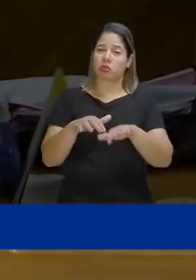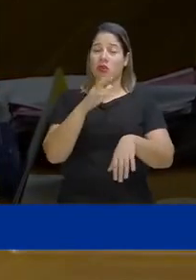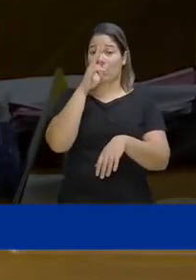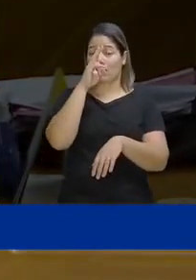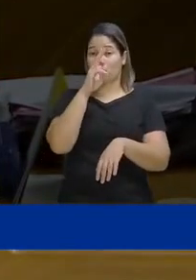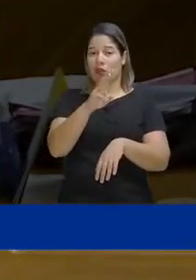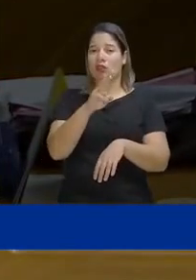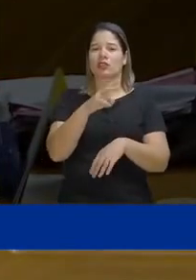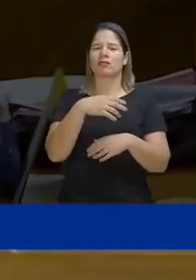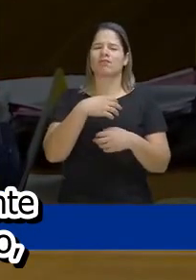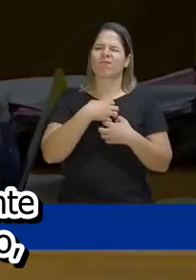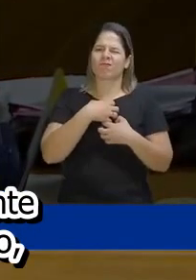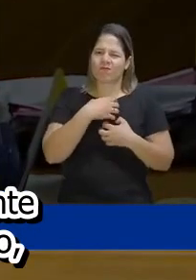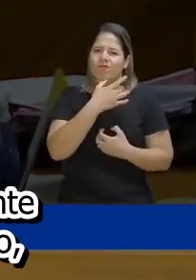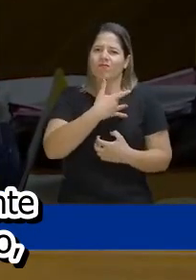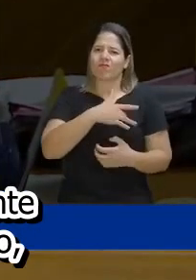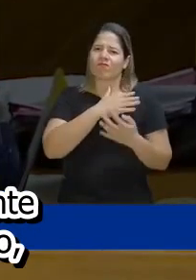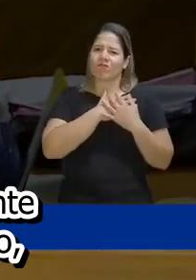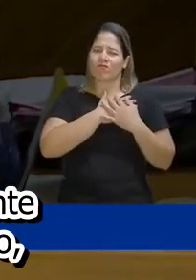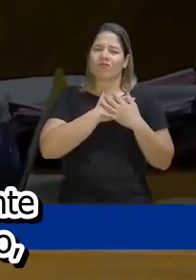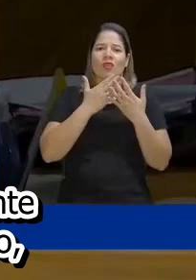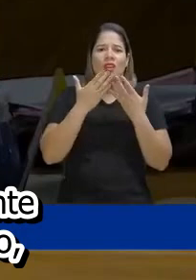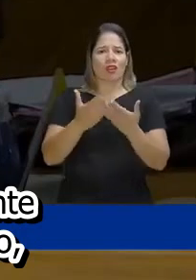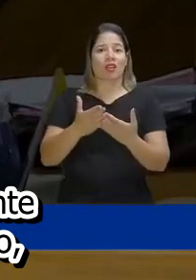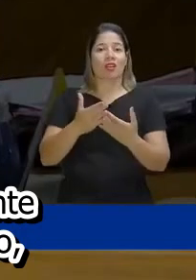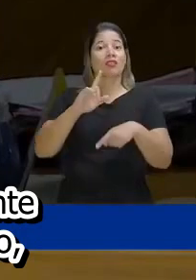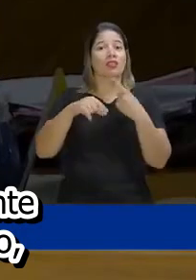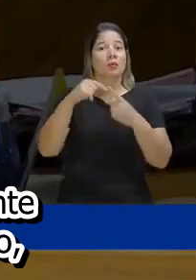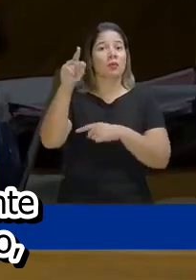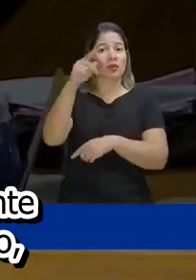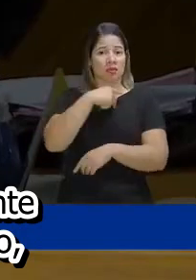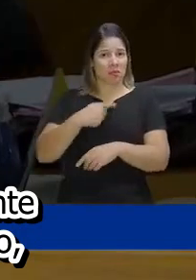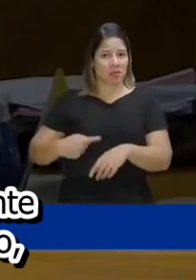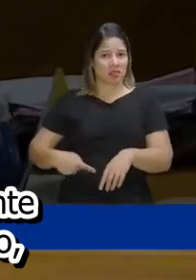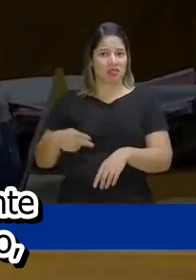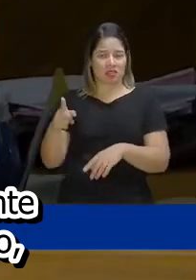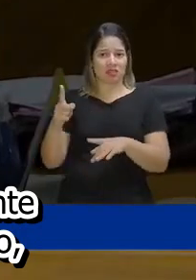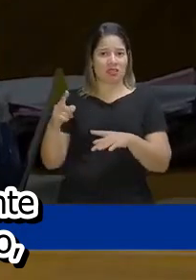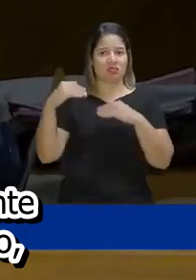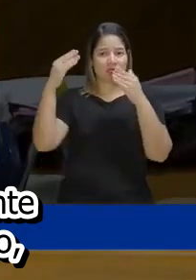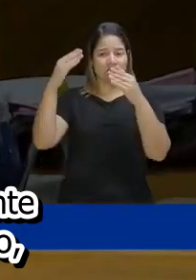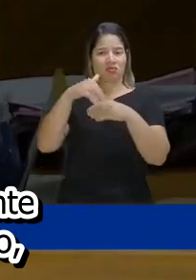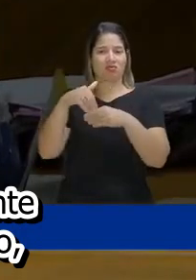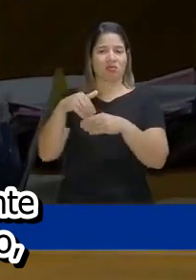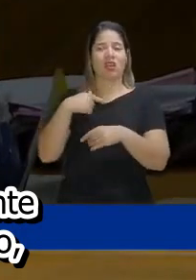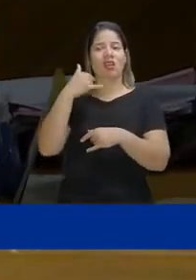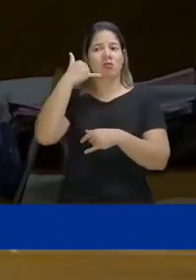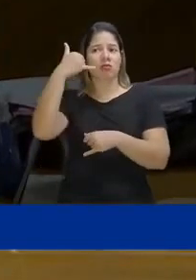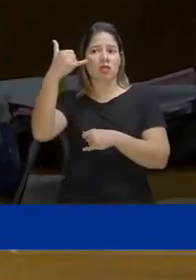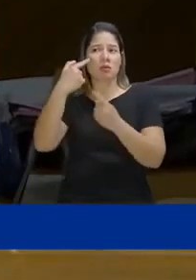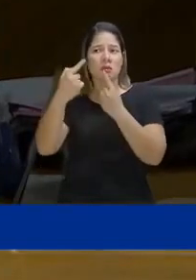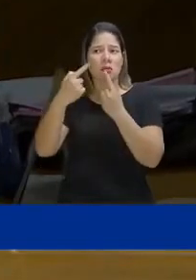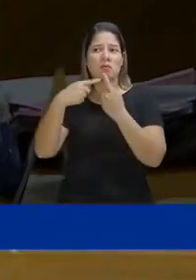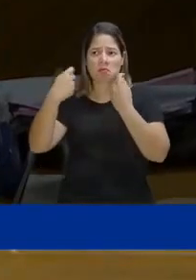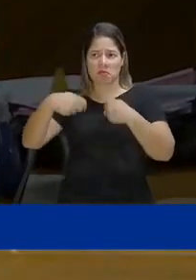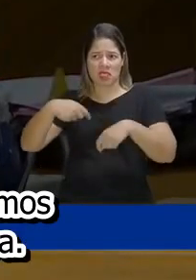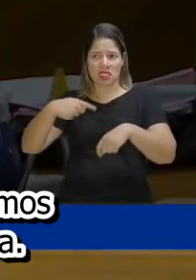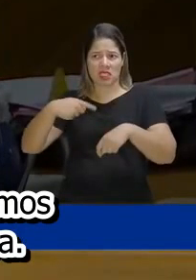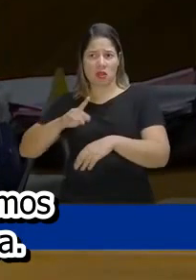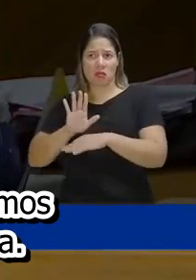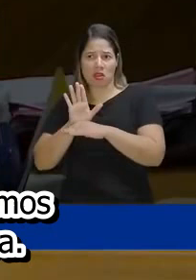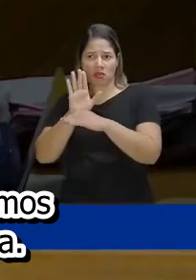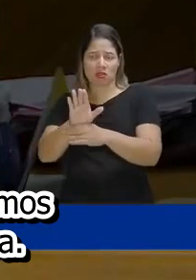nossa solidariedade. Eu vou me comunicar daqui a pouco com o presidente de lá, para saber se precisa de algo que possamos ajudar